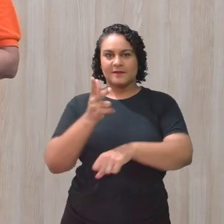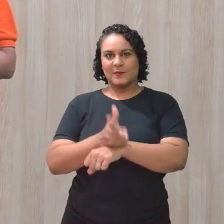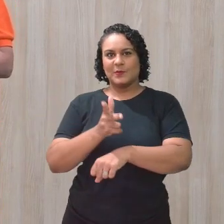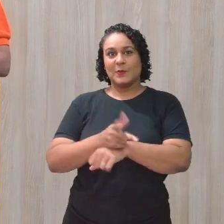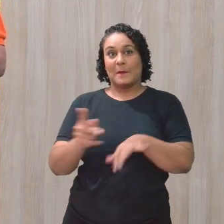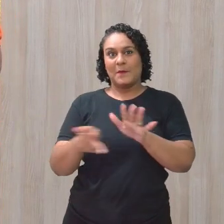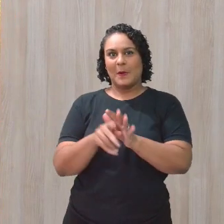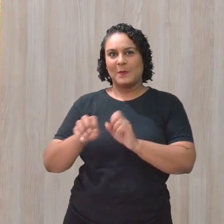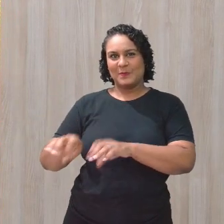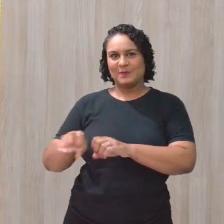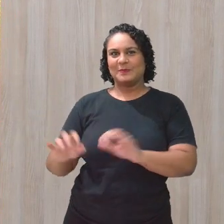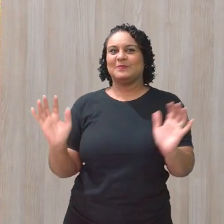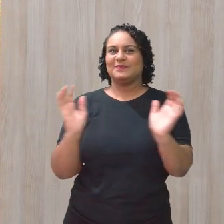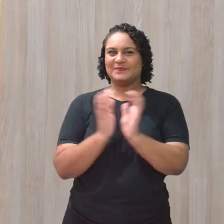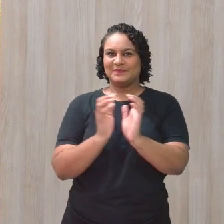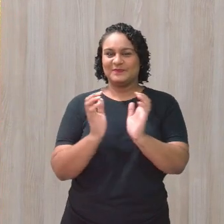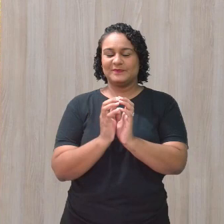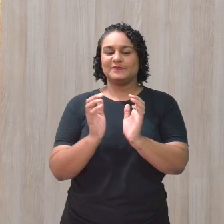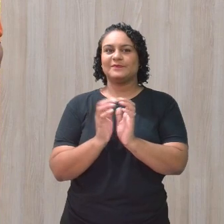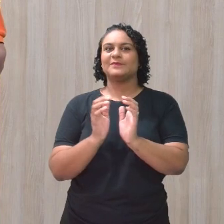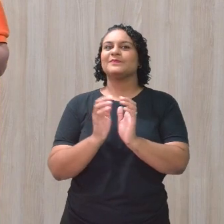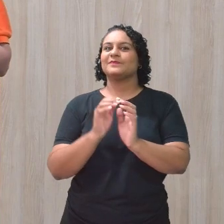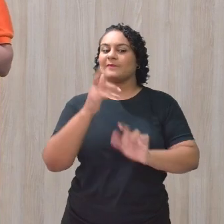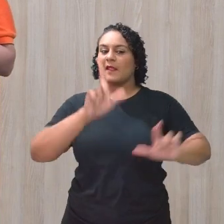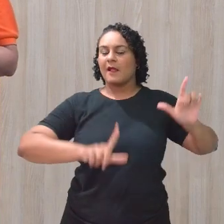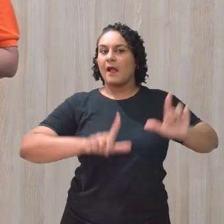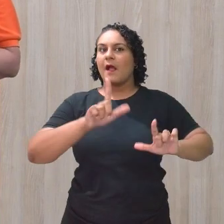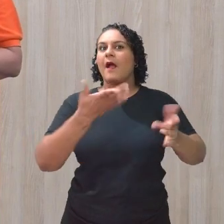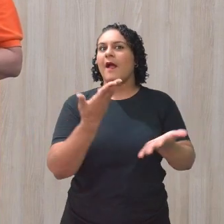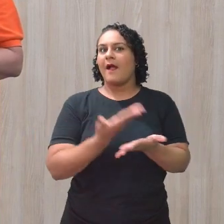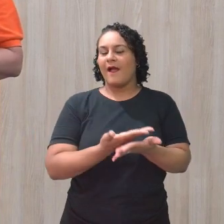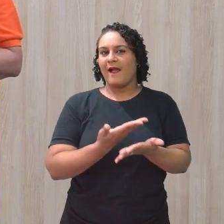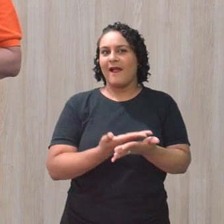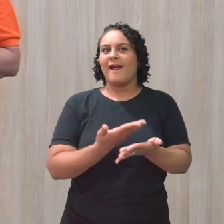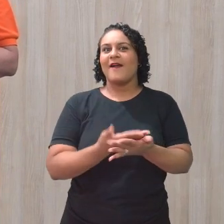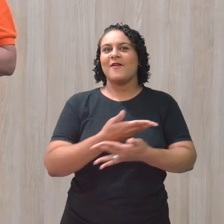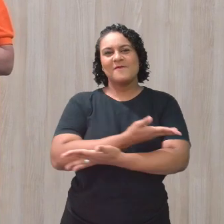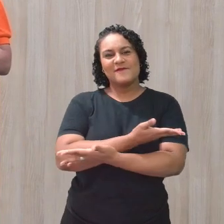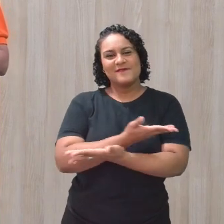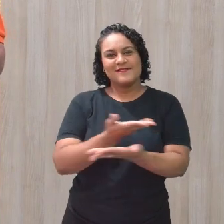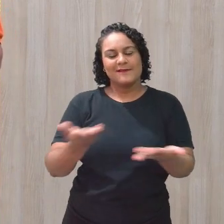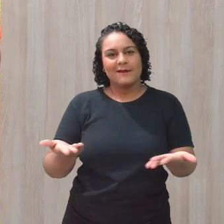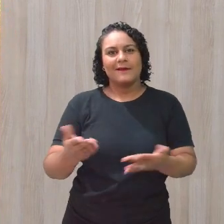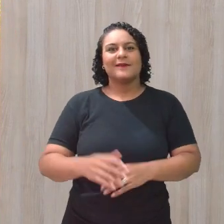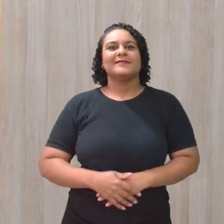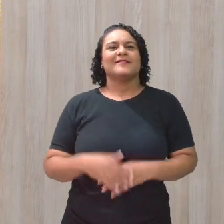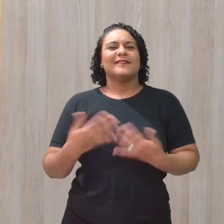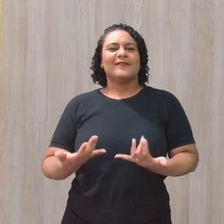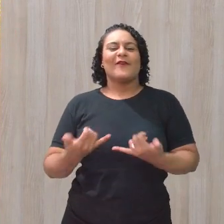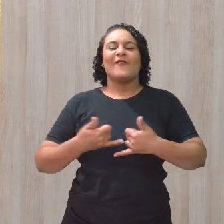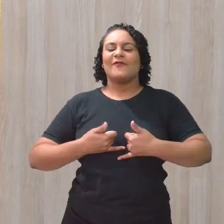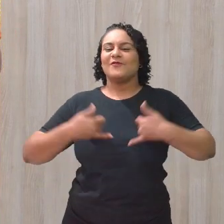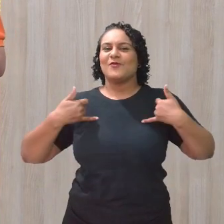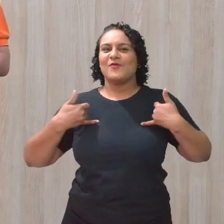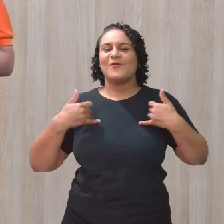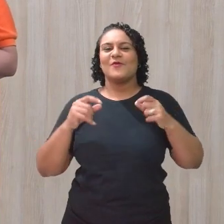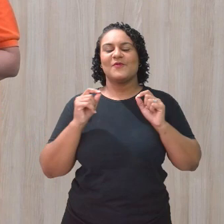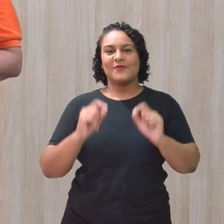Educa Recife para a transmissão dessa aula para vocês e tenho o privilégio de ter